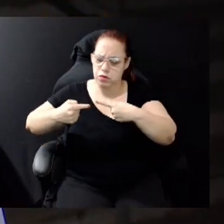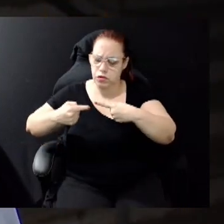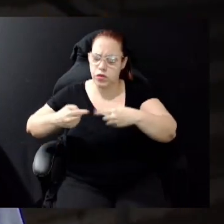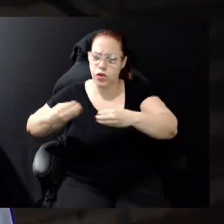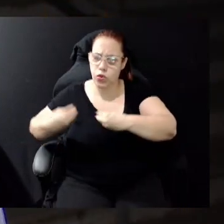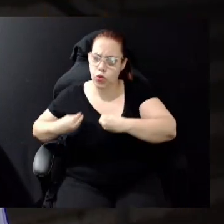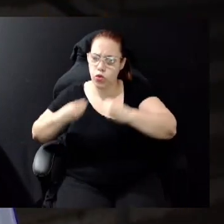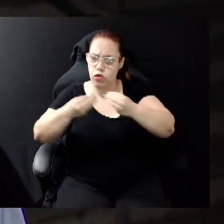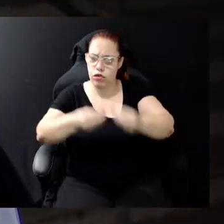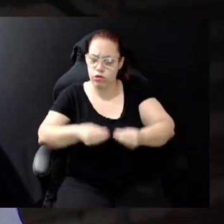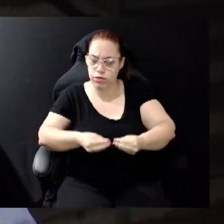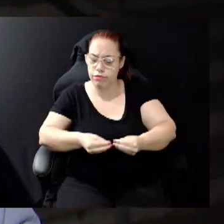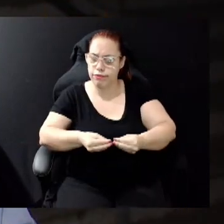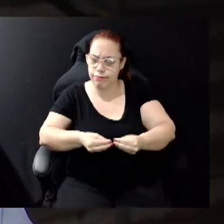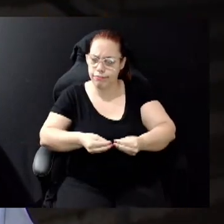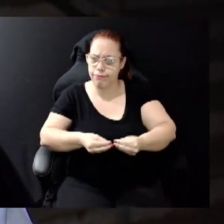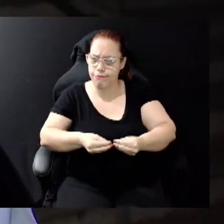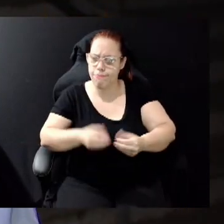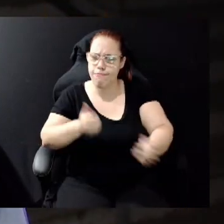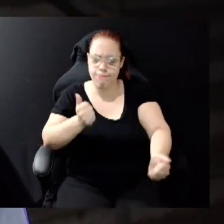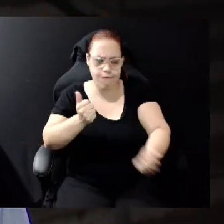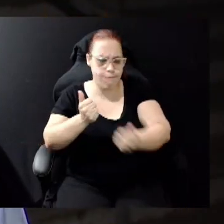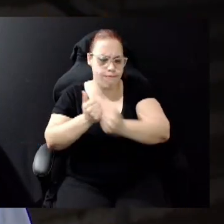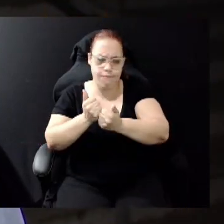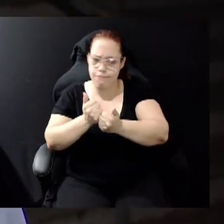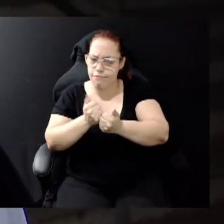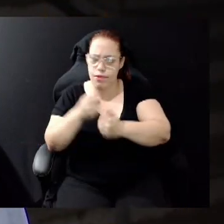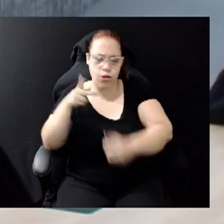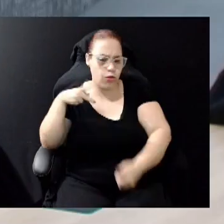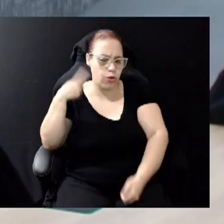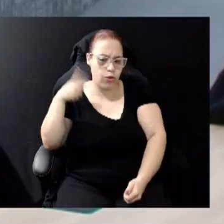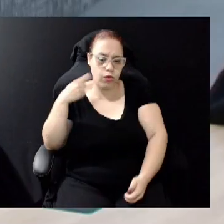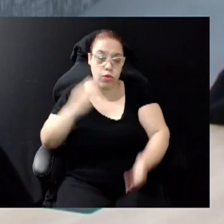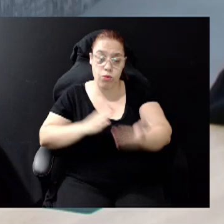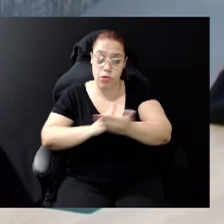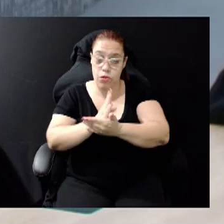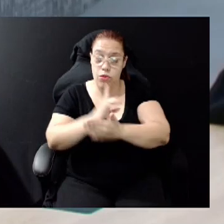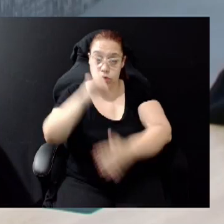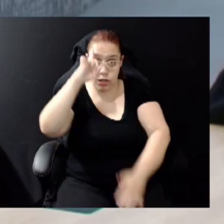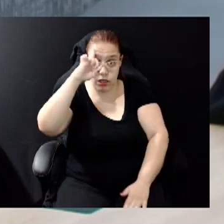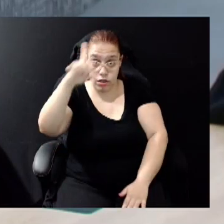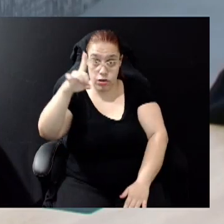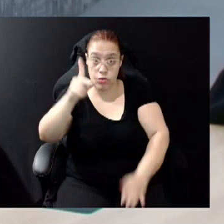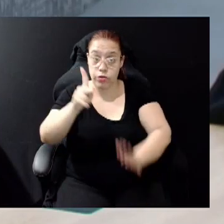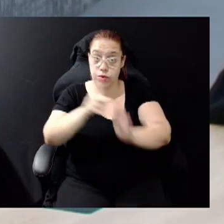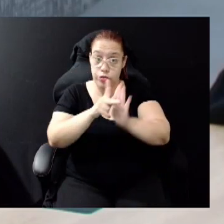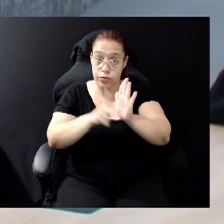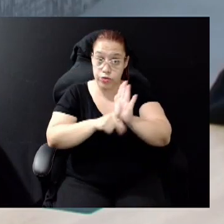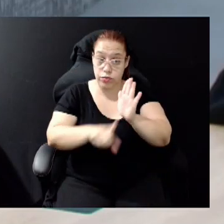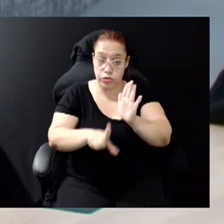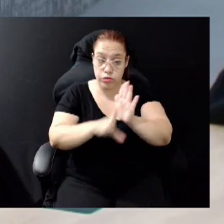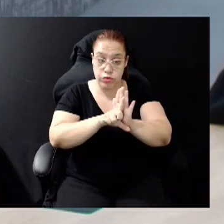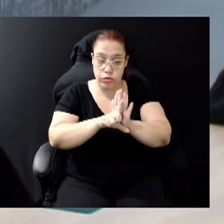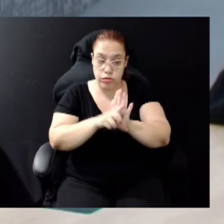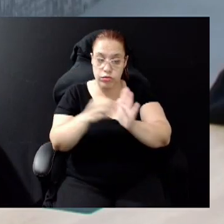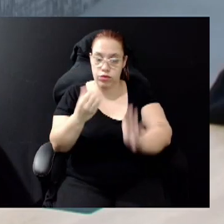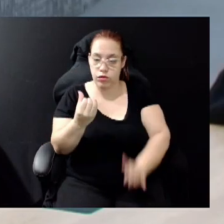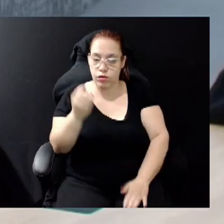gente teve assim, um apoio unânime dos vereadores para aprovar essa data. O projeto de lei ordinária 66